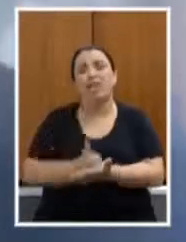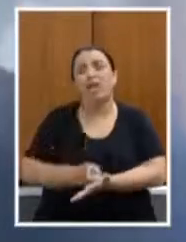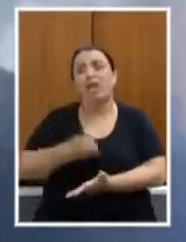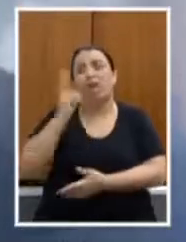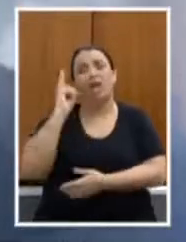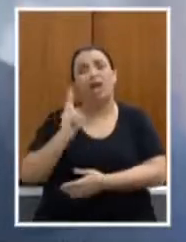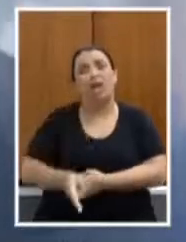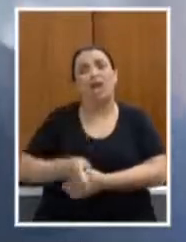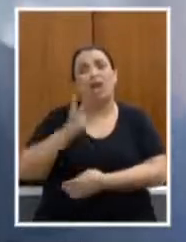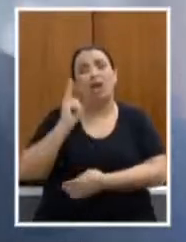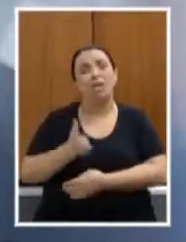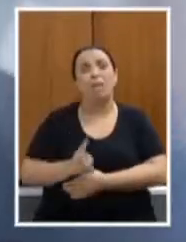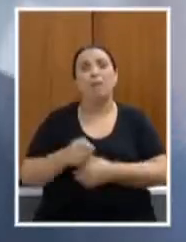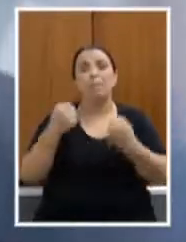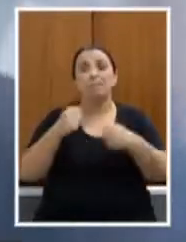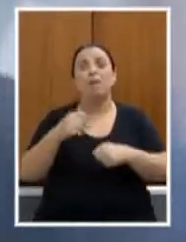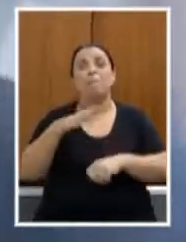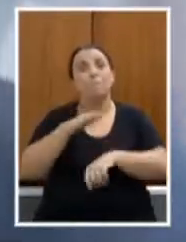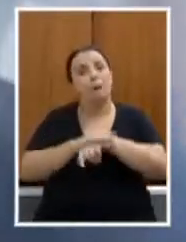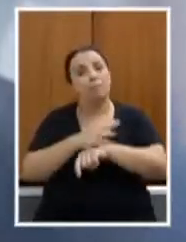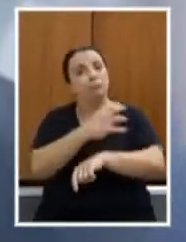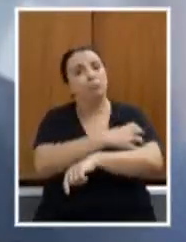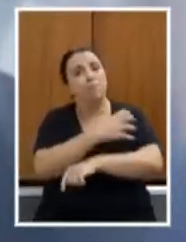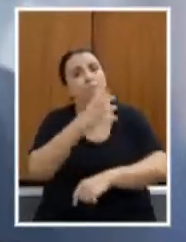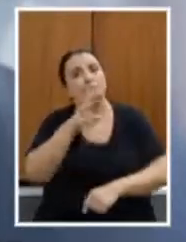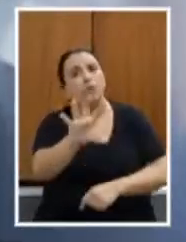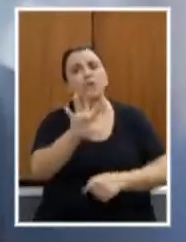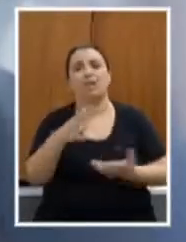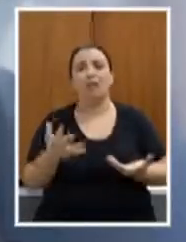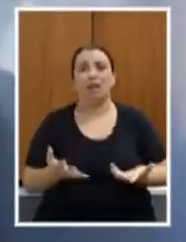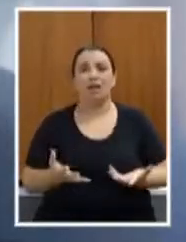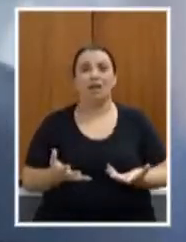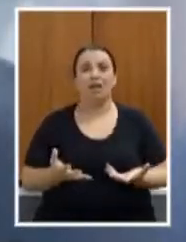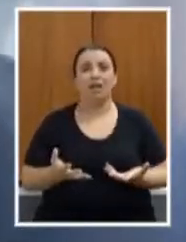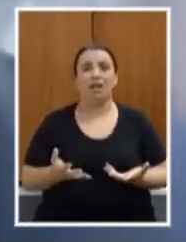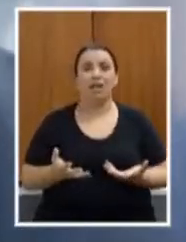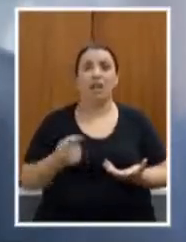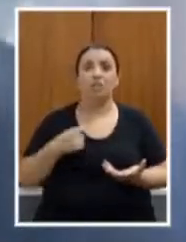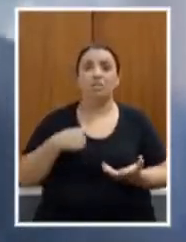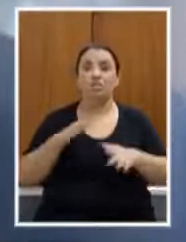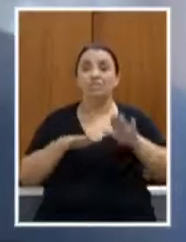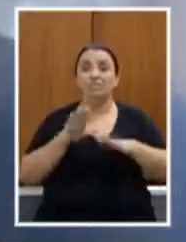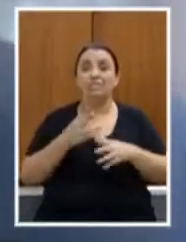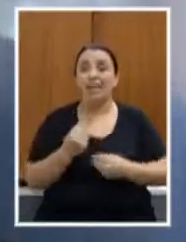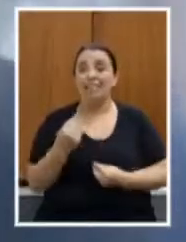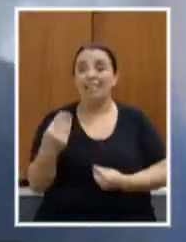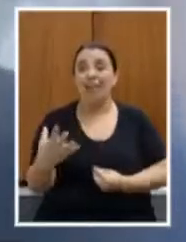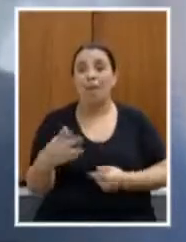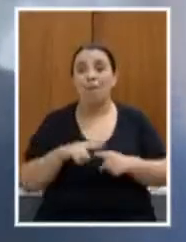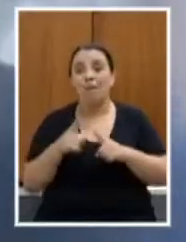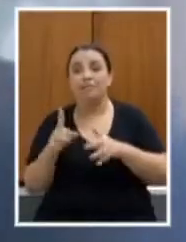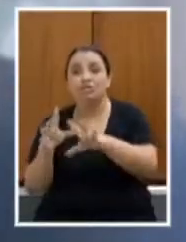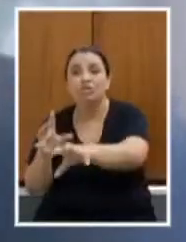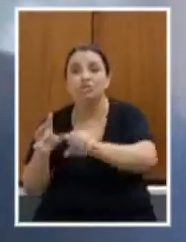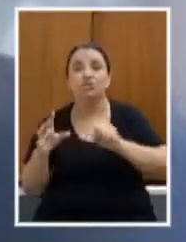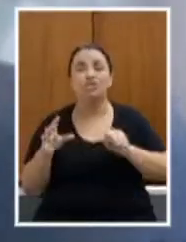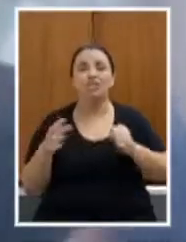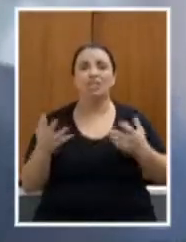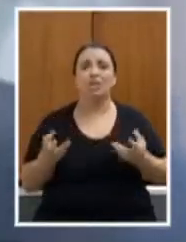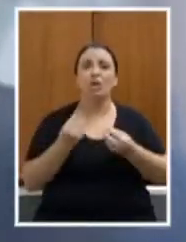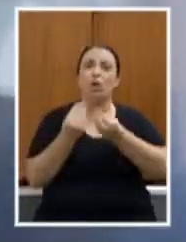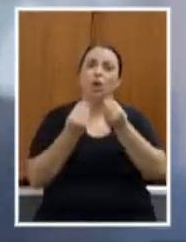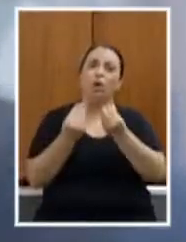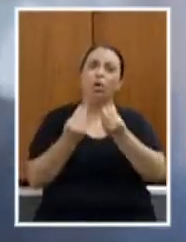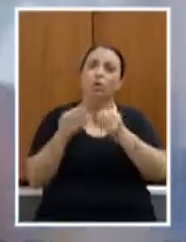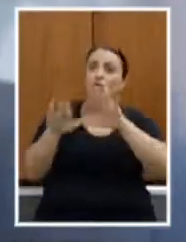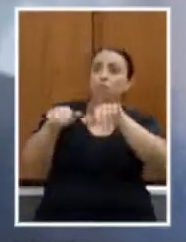preciso empoderar mais. A gente dá com a mão e tira com a outra. Que sentido tem a gente chamar o